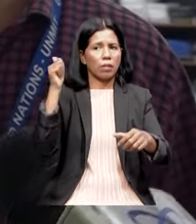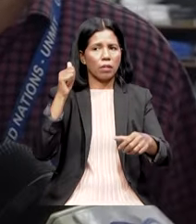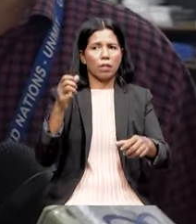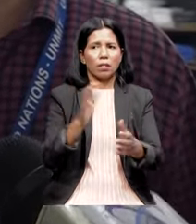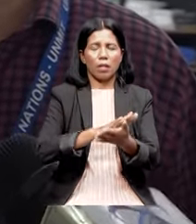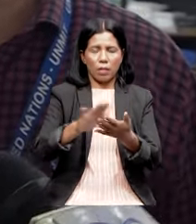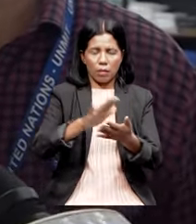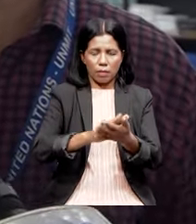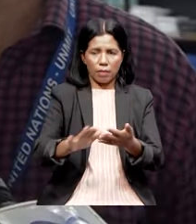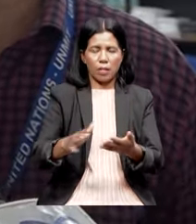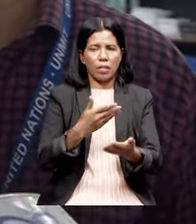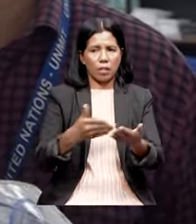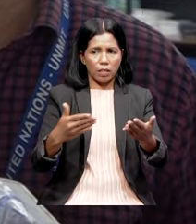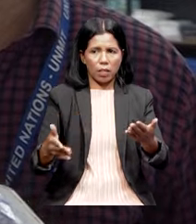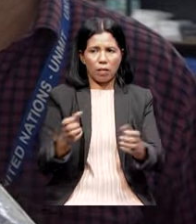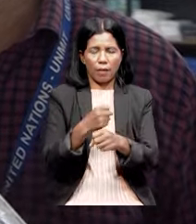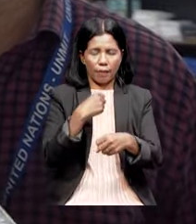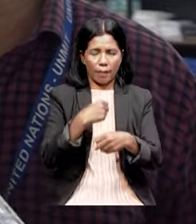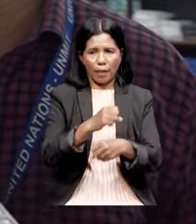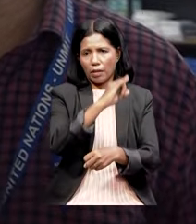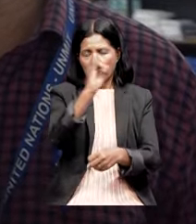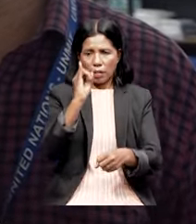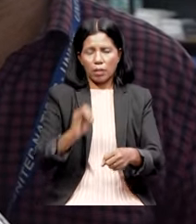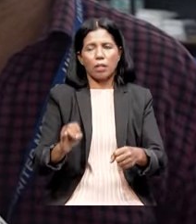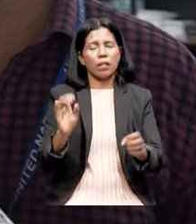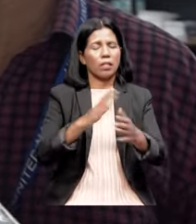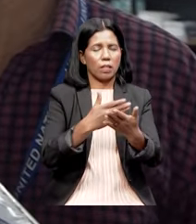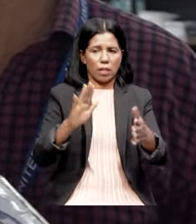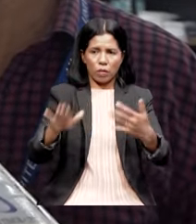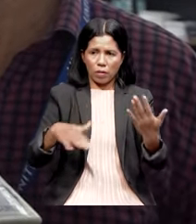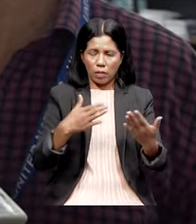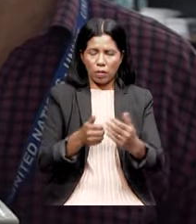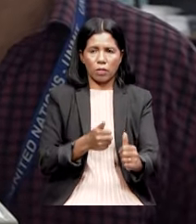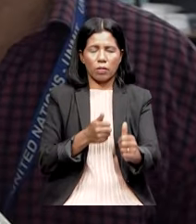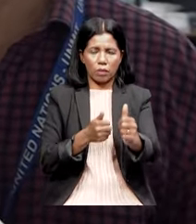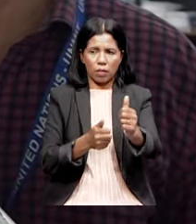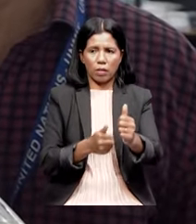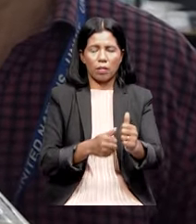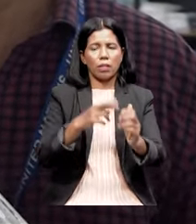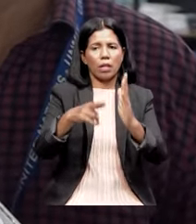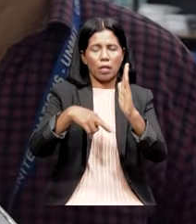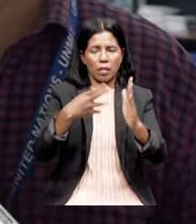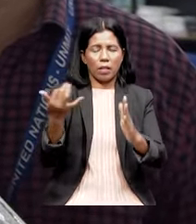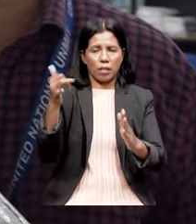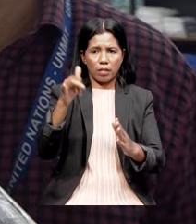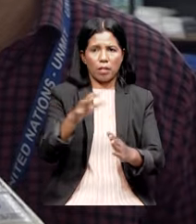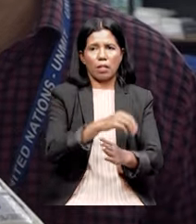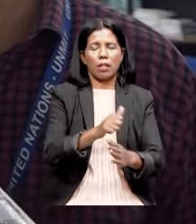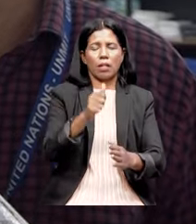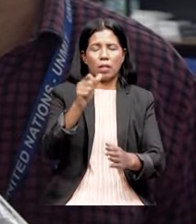aruma sasang, halo identifika ba sasang sirotu, tuir dia requisito sira maka